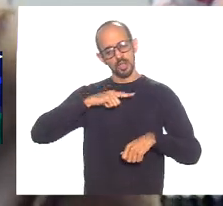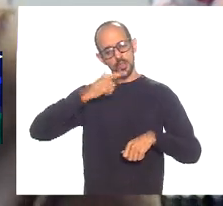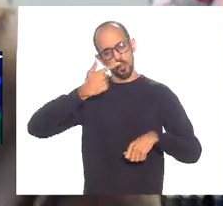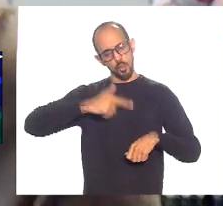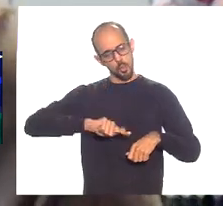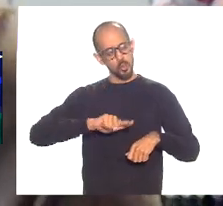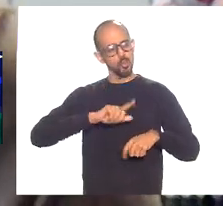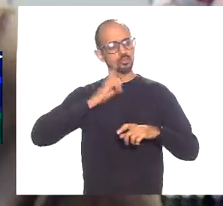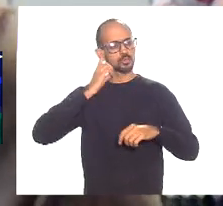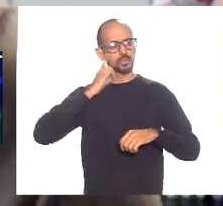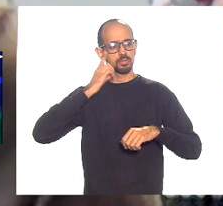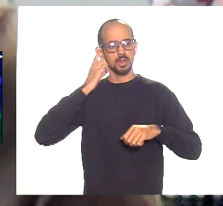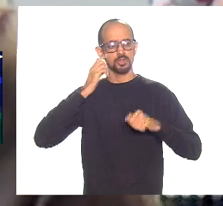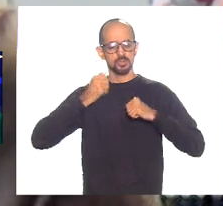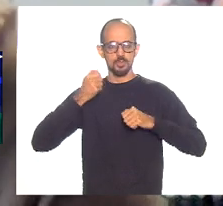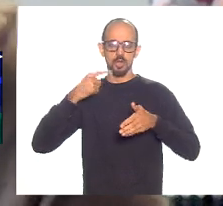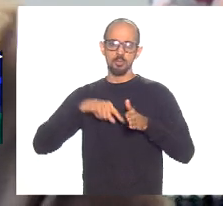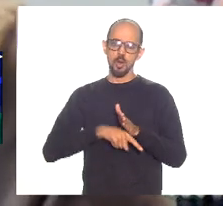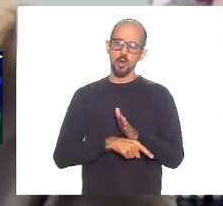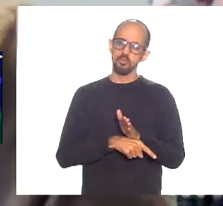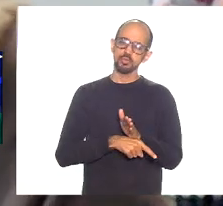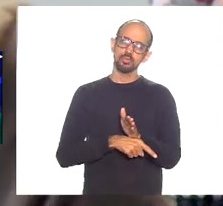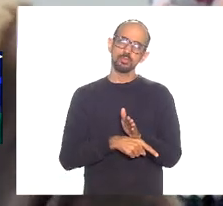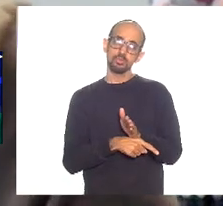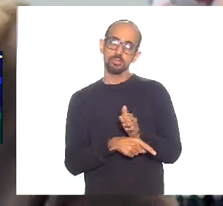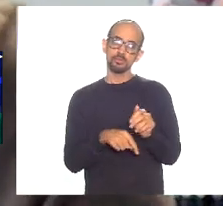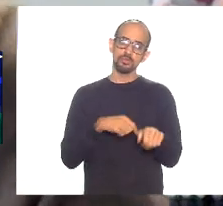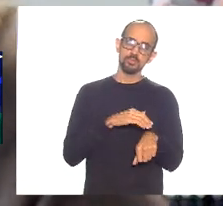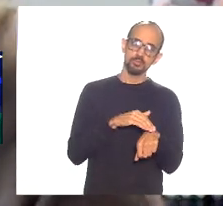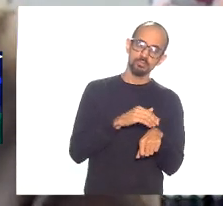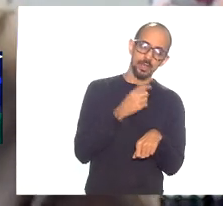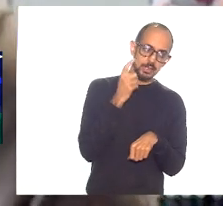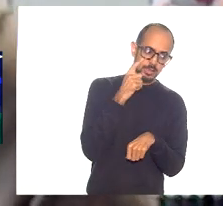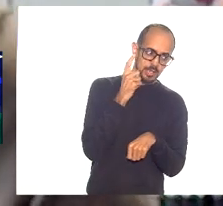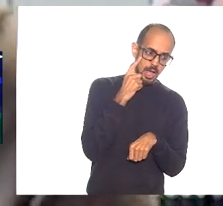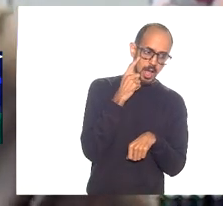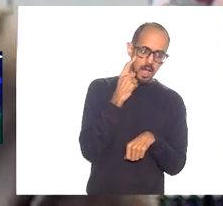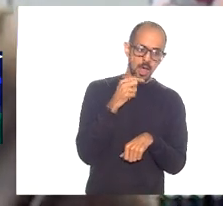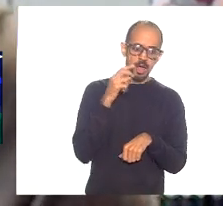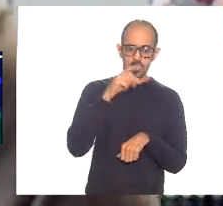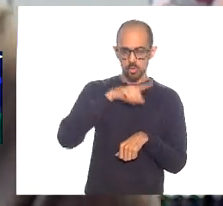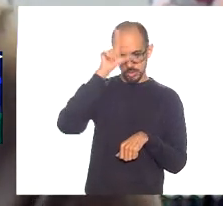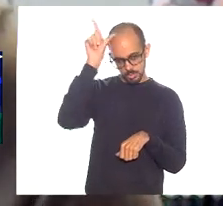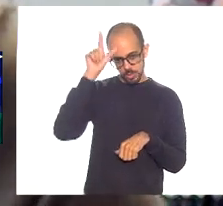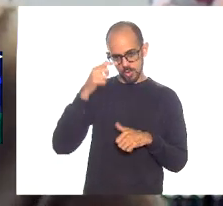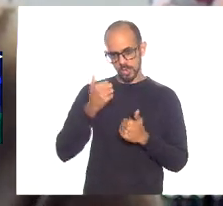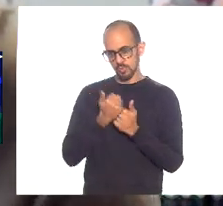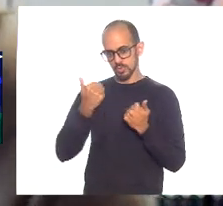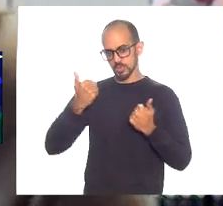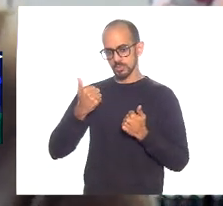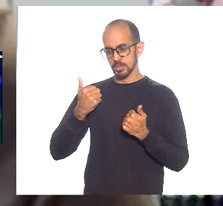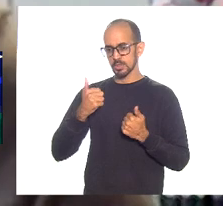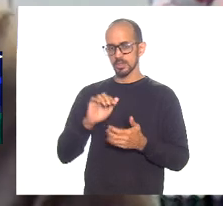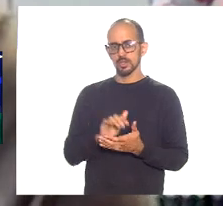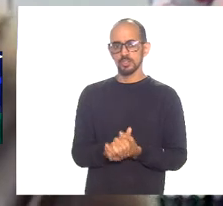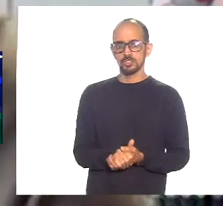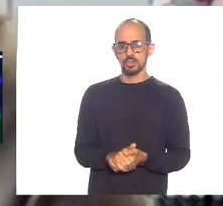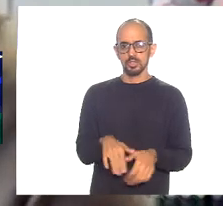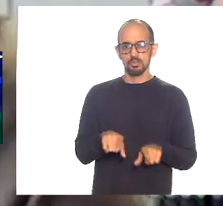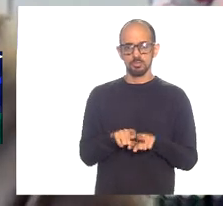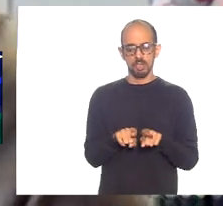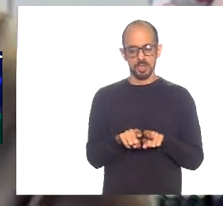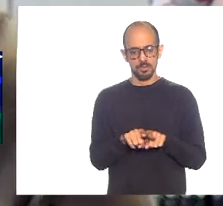que a gente pode aprofundar que ao longo do debate eu tava Municipal Jesus que fez emendas que vão propiciar Então esse por esse processo de debate